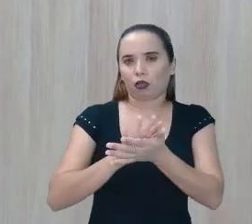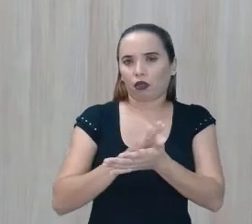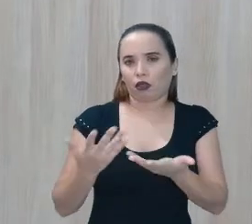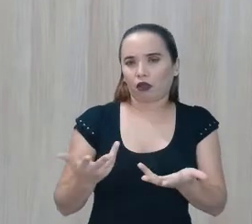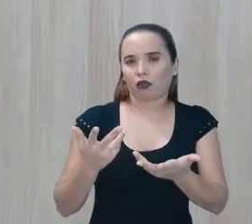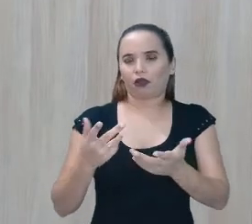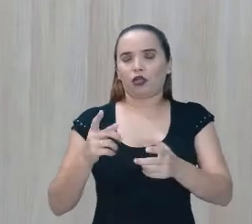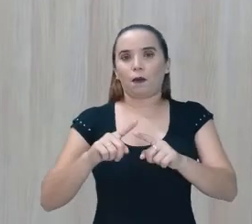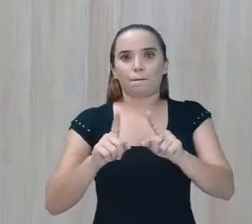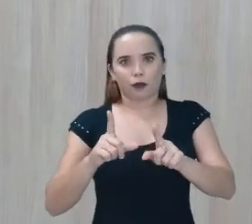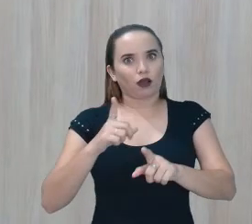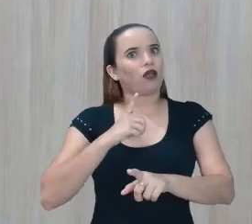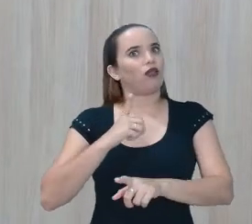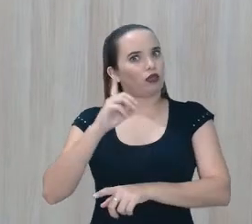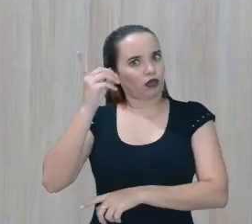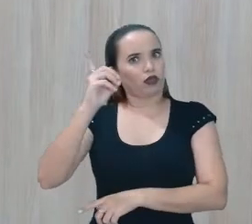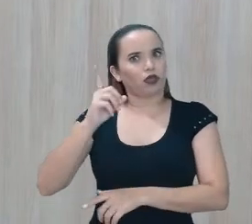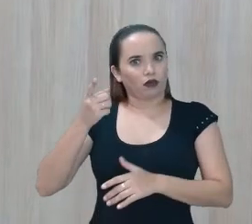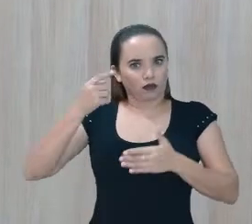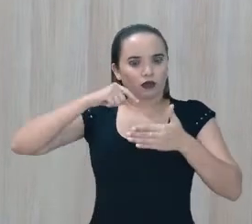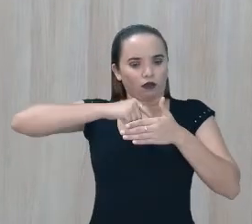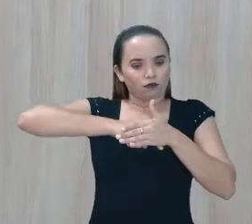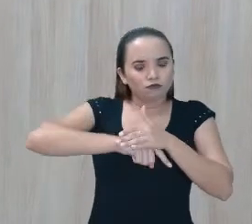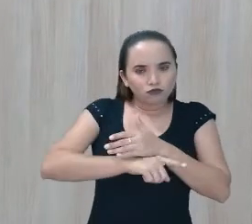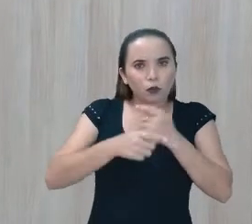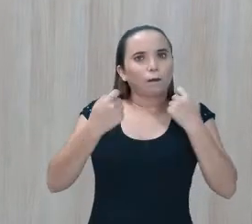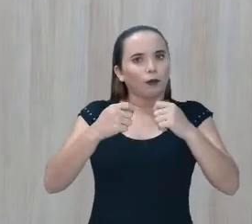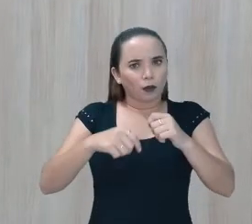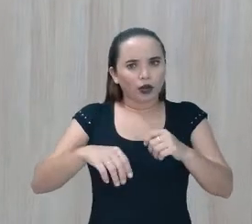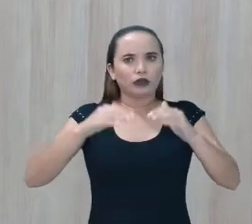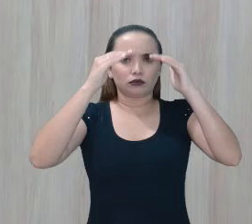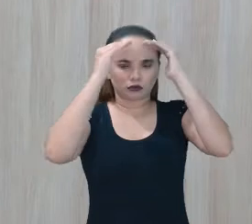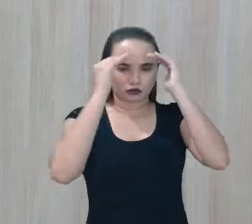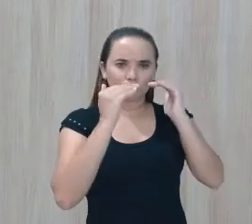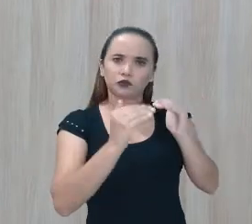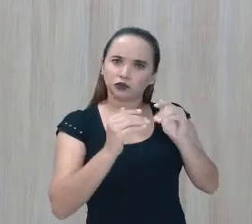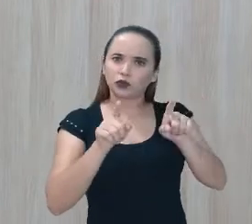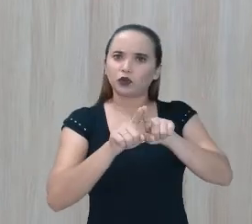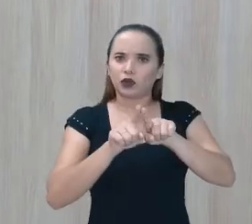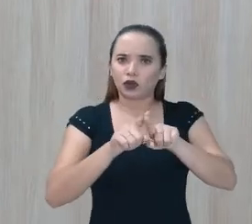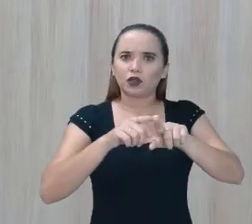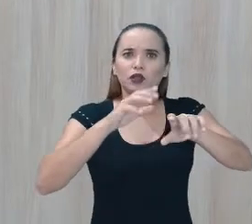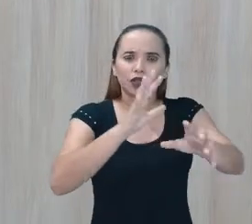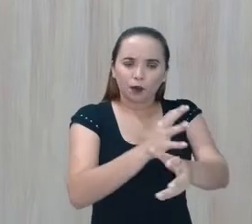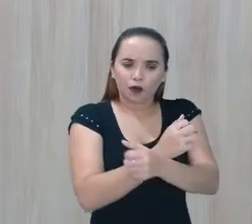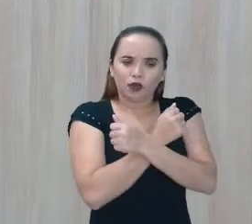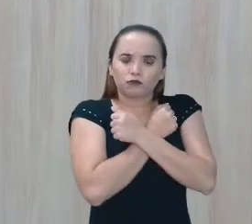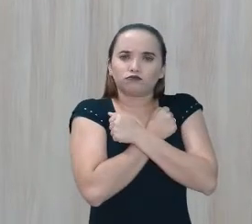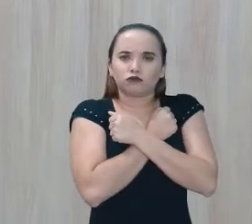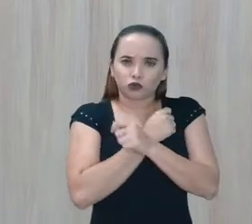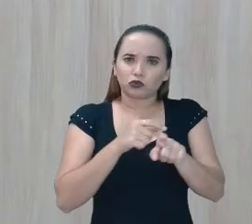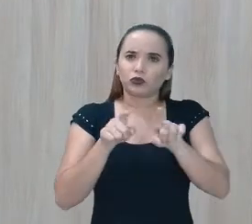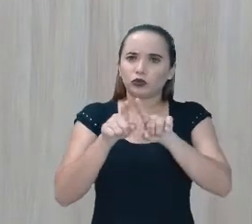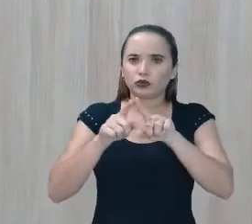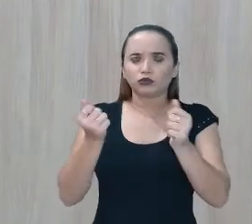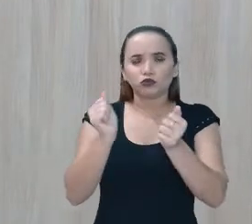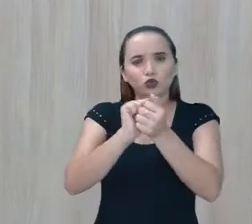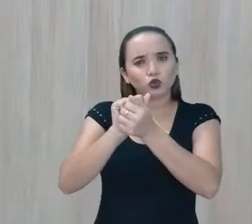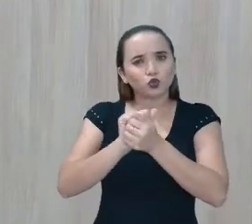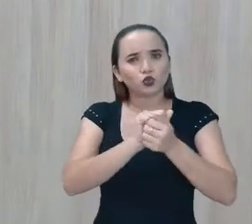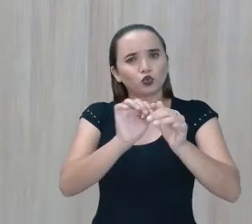deficiência está ali, precisa ser respeitado, precisa ser acolhido, e a família também